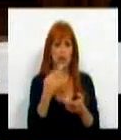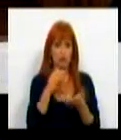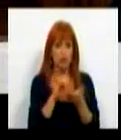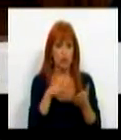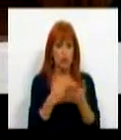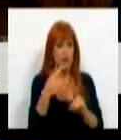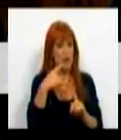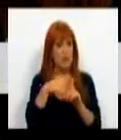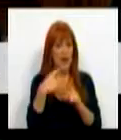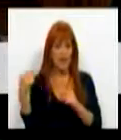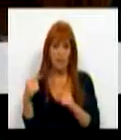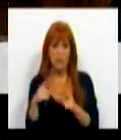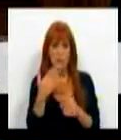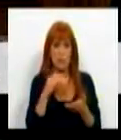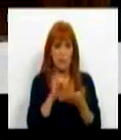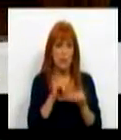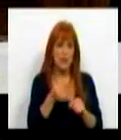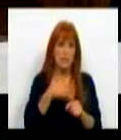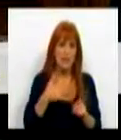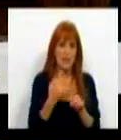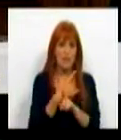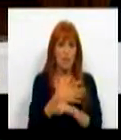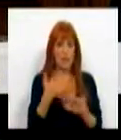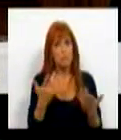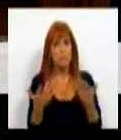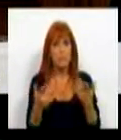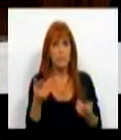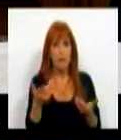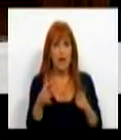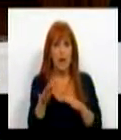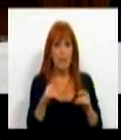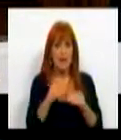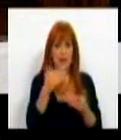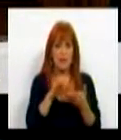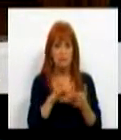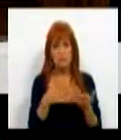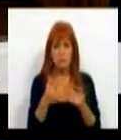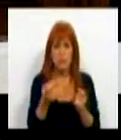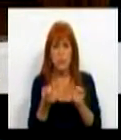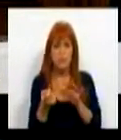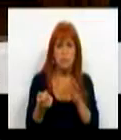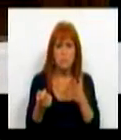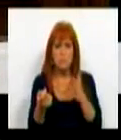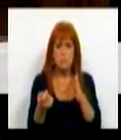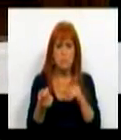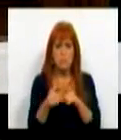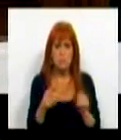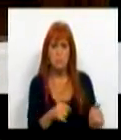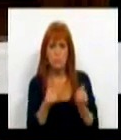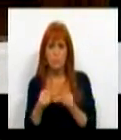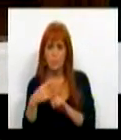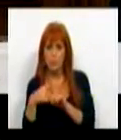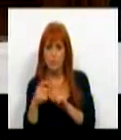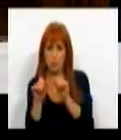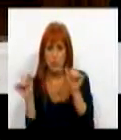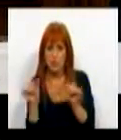as suas vantagens e desvantagens, mas como tinha muitas pequenas e médias empresas, a estrutura de crédito, a margem de crédito era, digamos assim, um bocadinho do lado